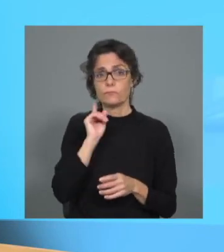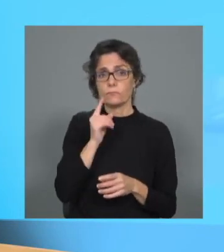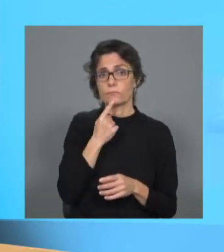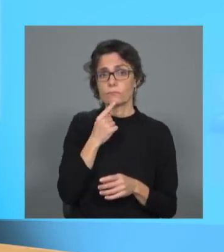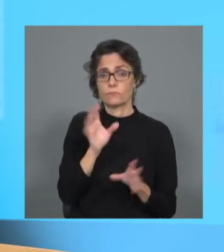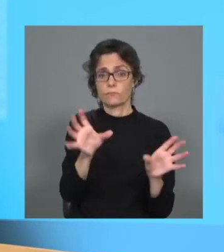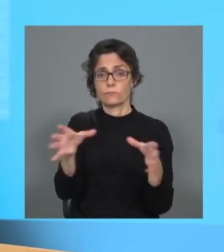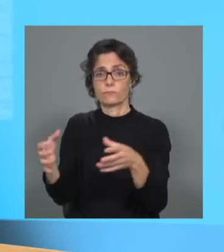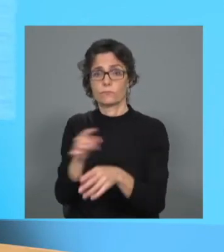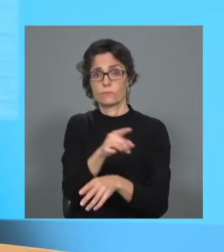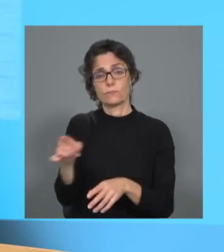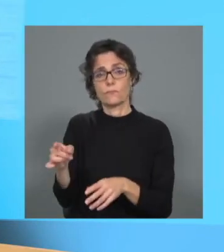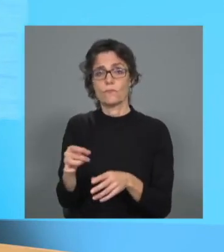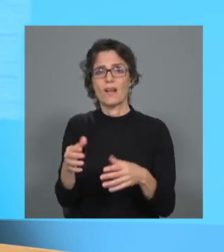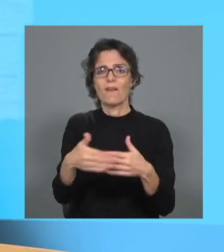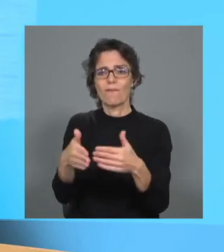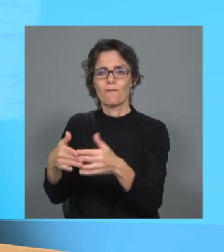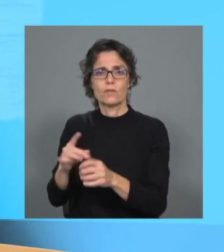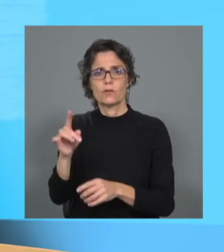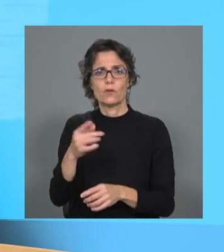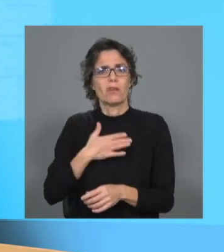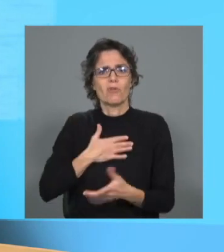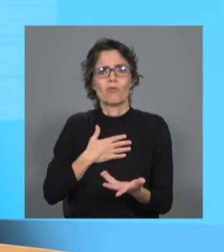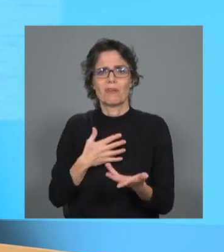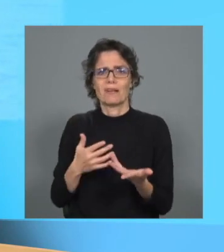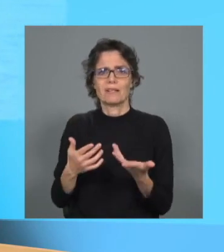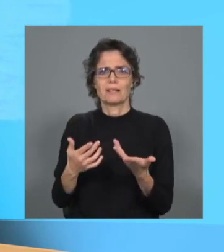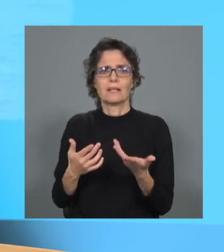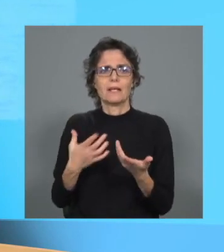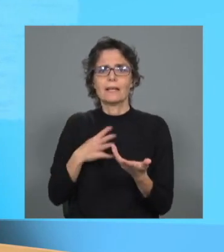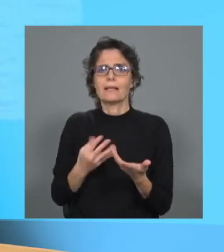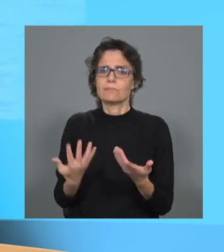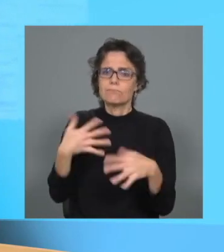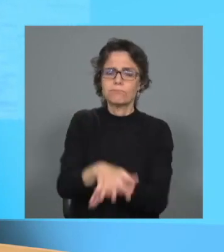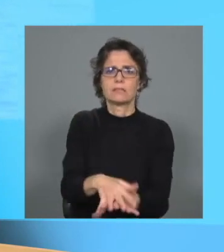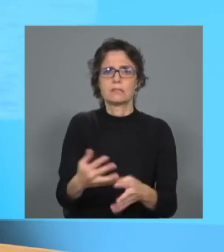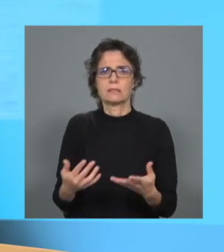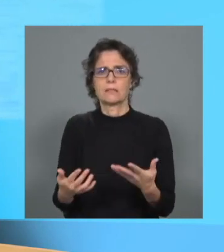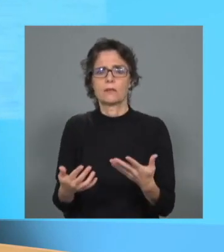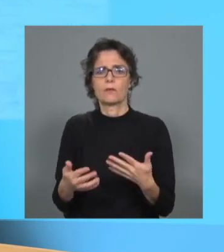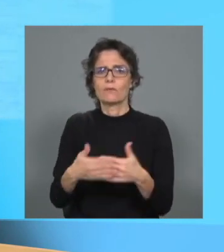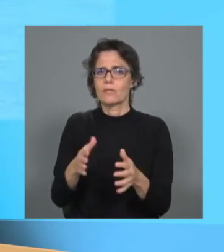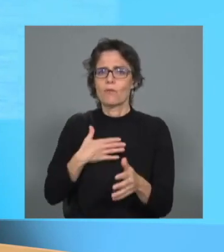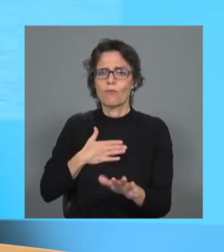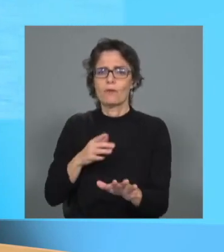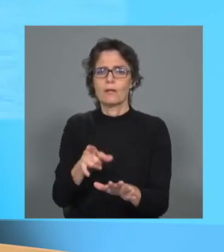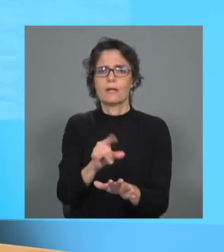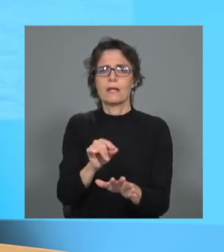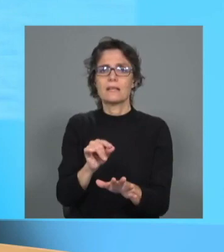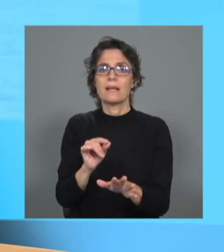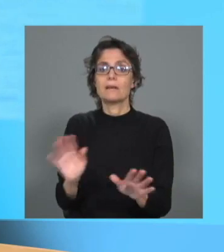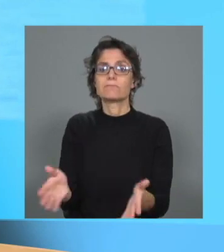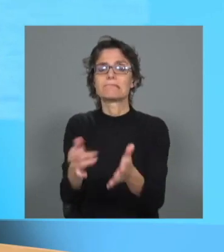não são fechadas, não criam clivagens sociais, se integram bem, que contribuem ativamente até para criar